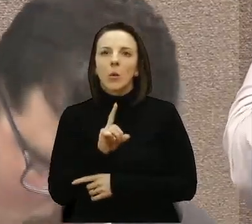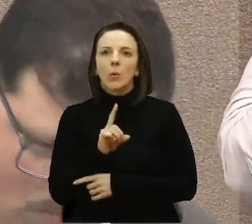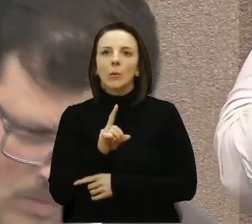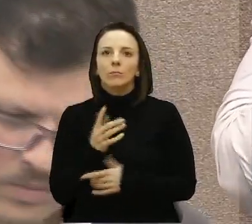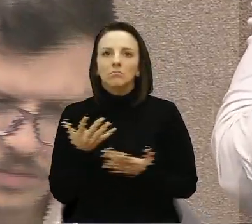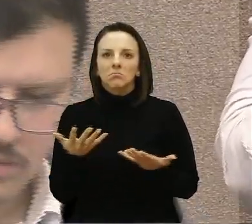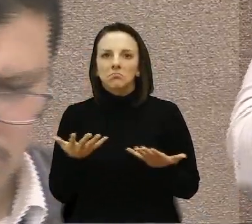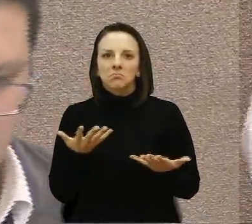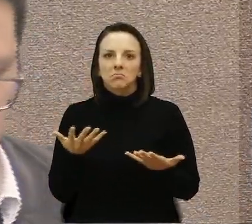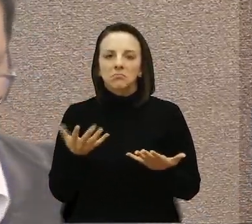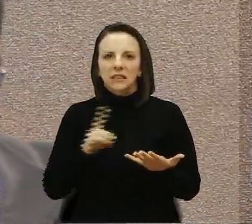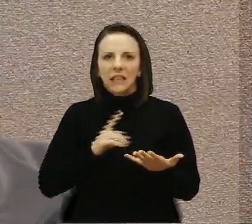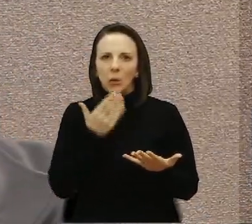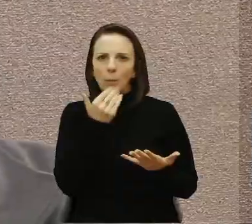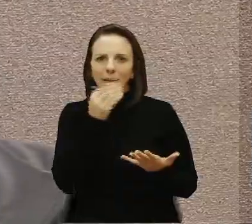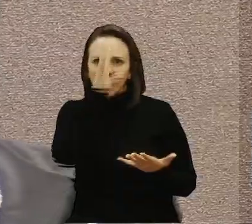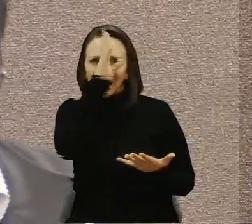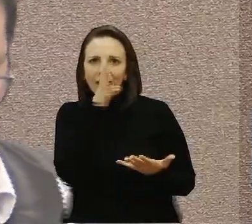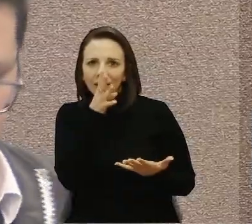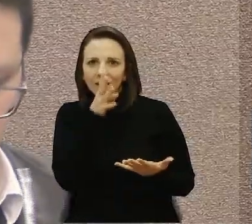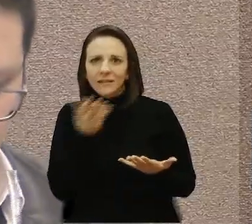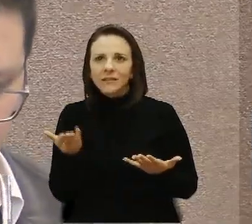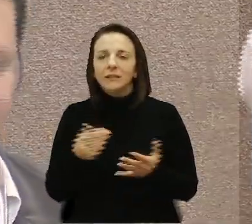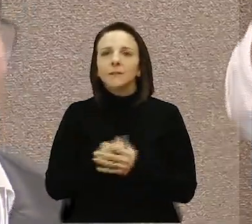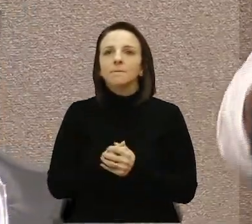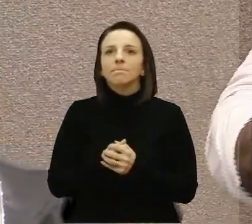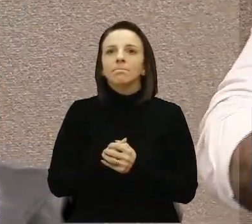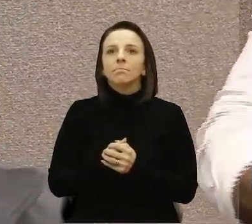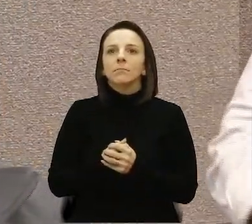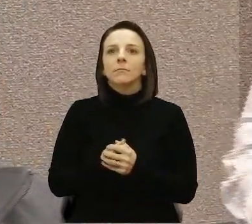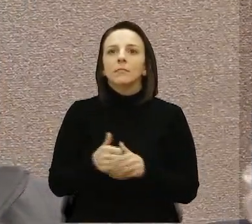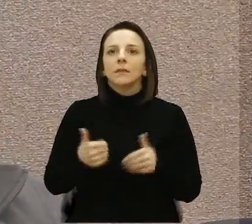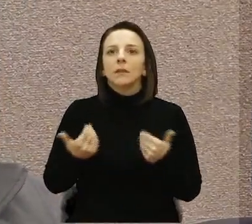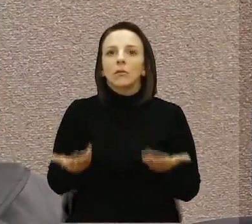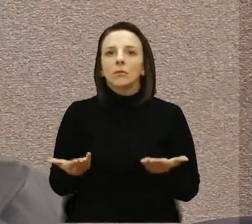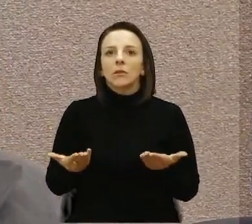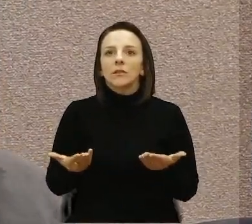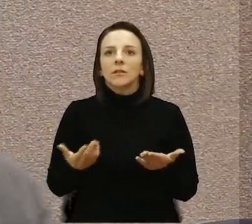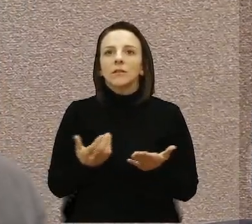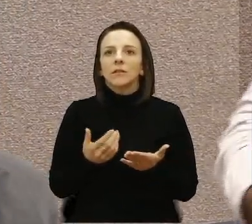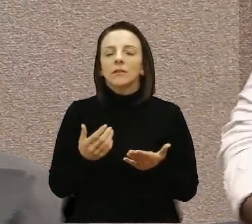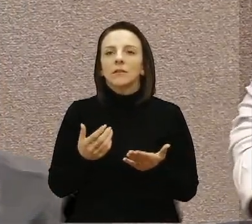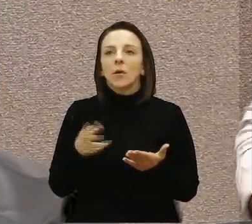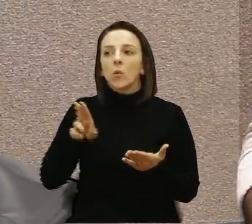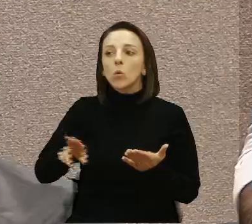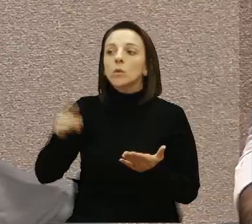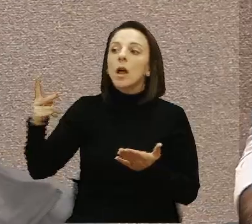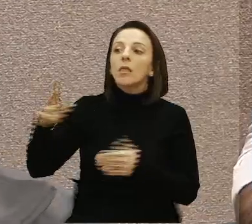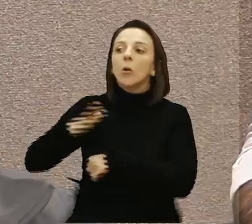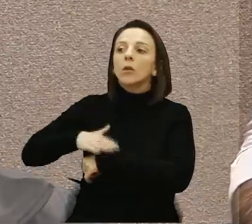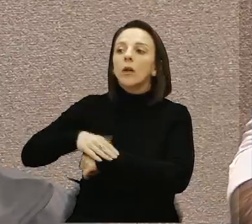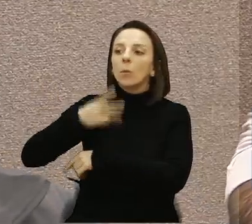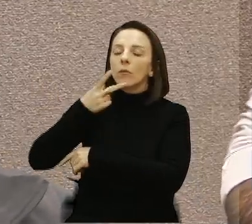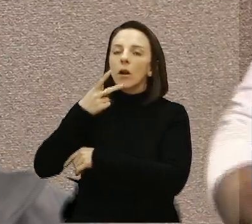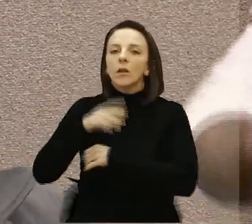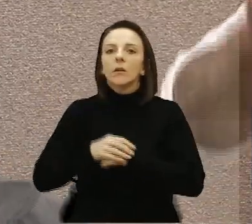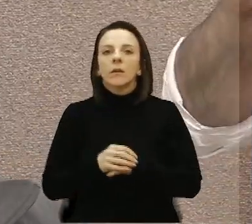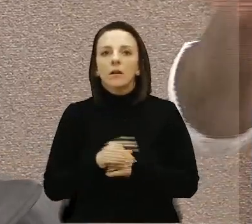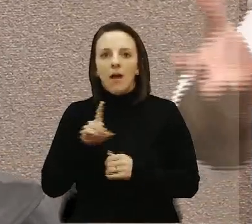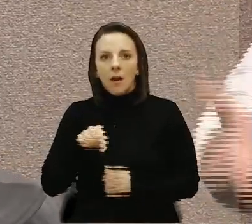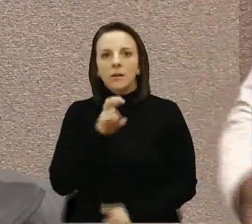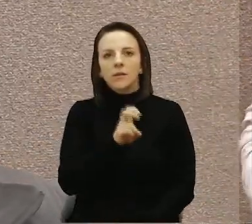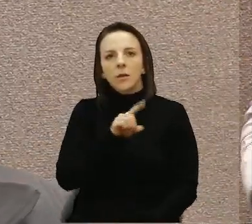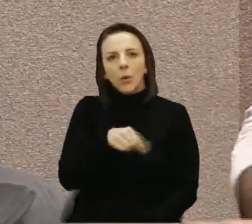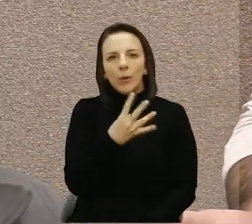Existe almoço grátis? Não existe, vereador. O senhor fala o seu tempo de fala. Então, R$ 5,45 de toda a população. É